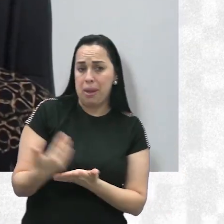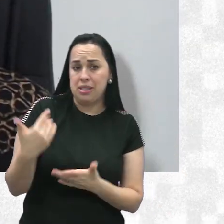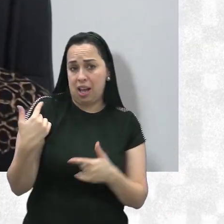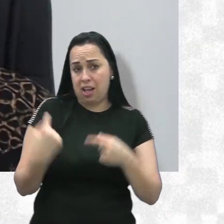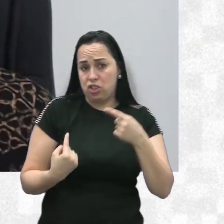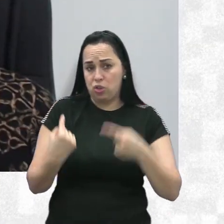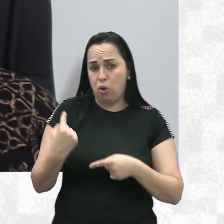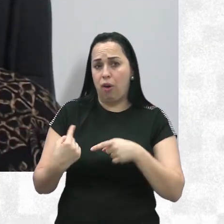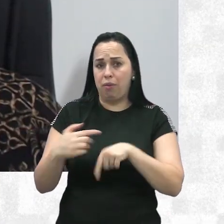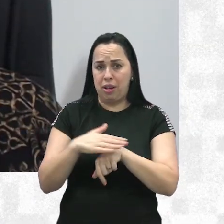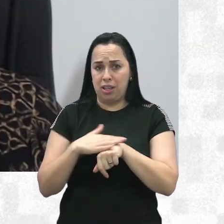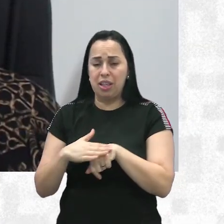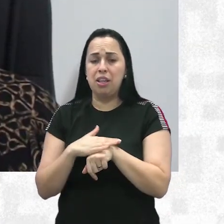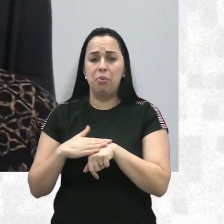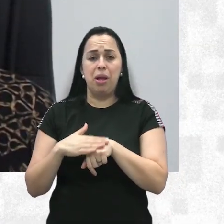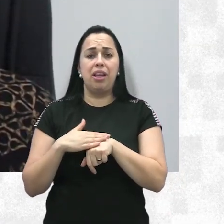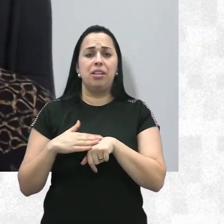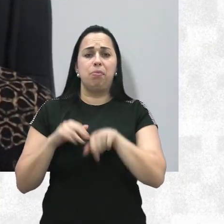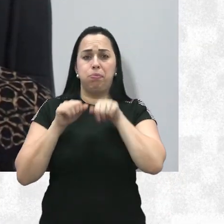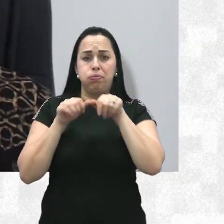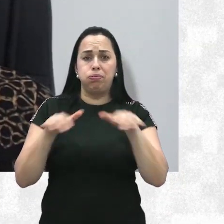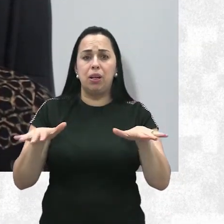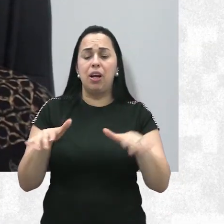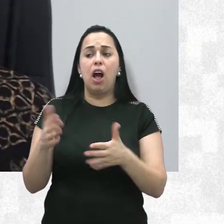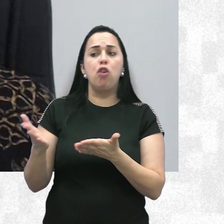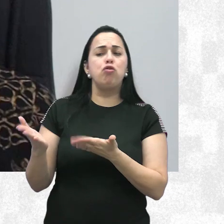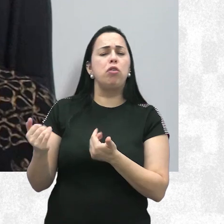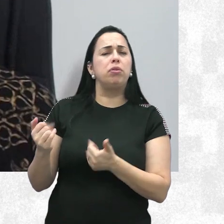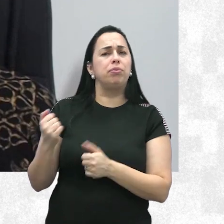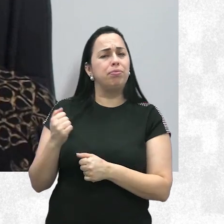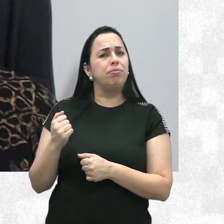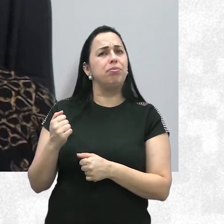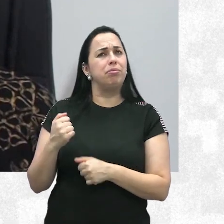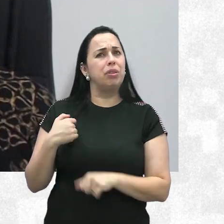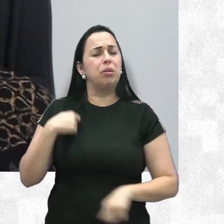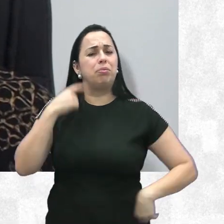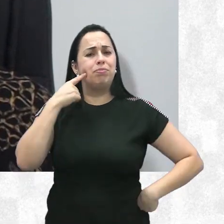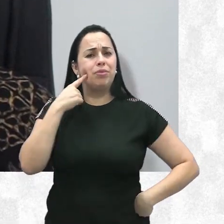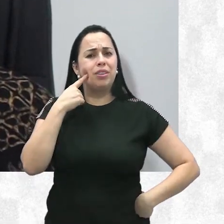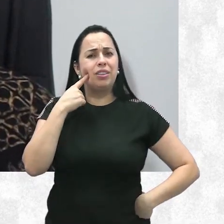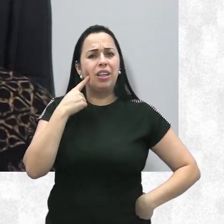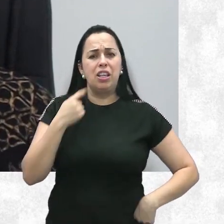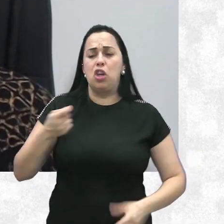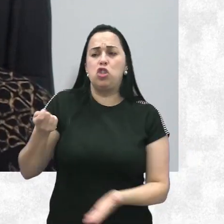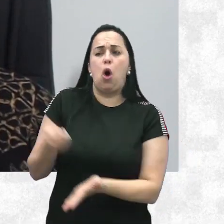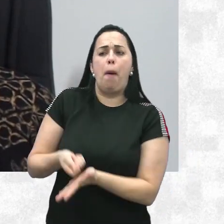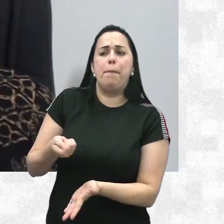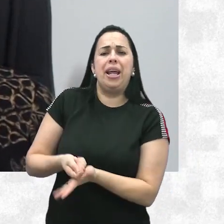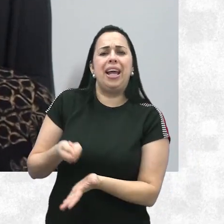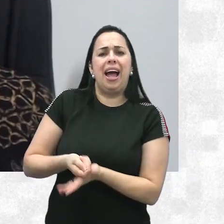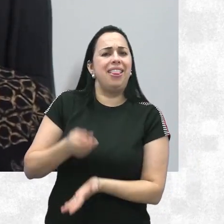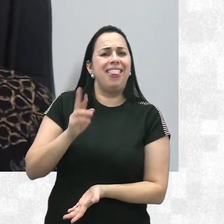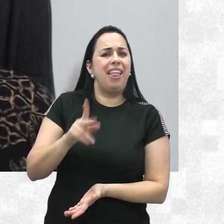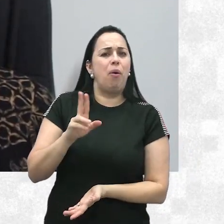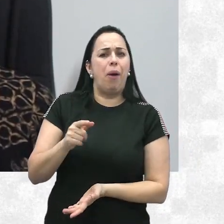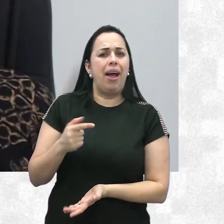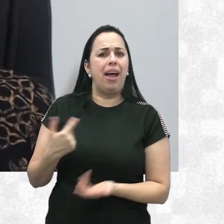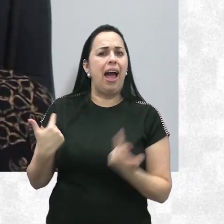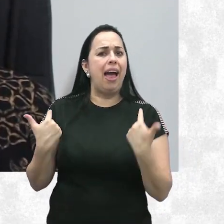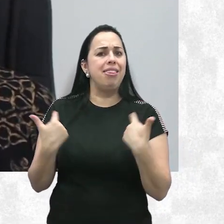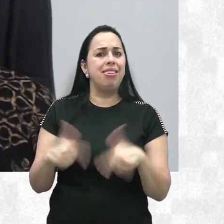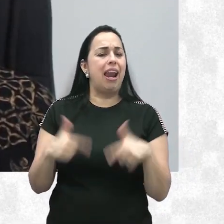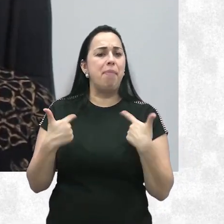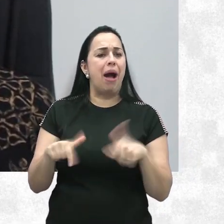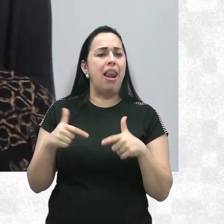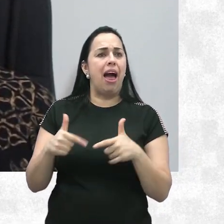ser discutido, começa a ser levado em pauta, os jovens começam também a verificar que eles não são obrigados